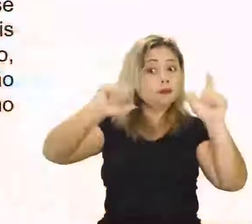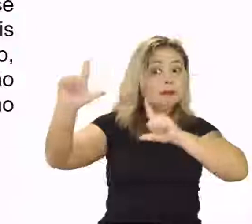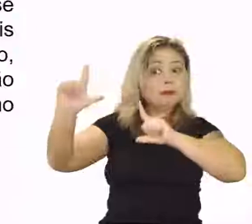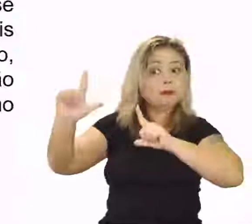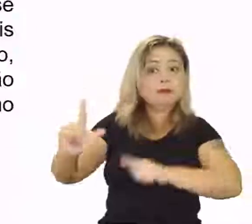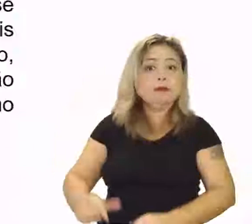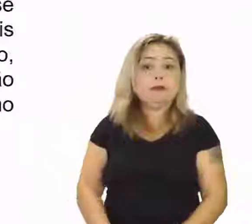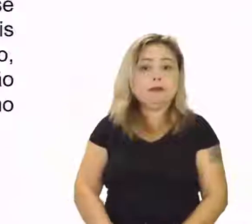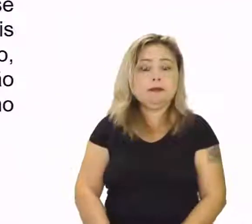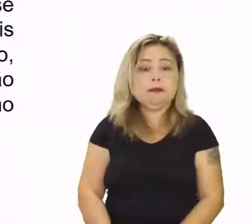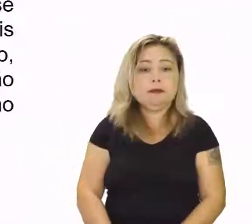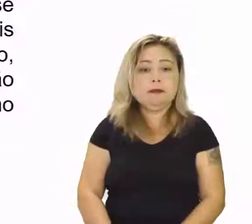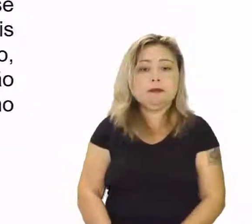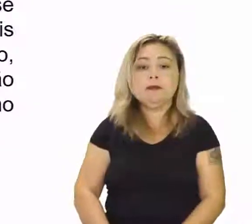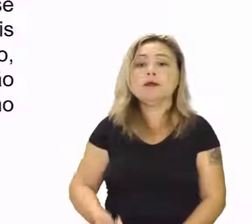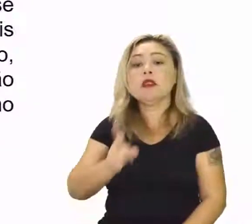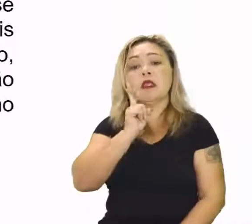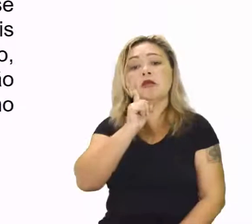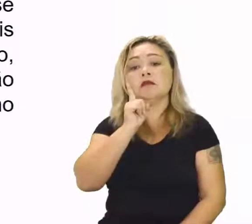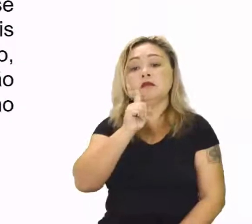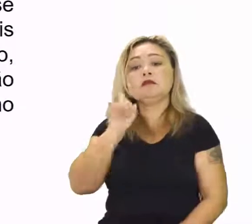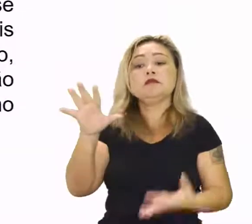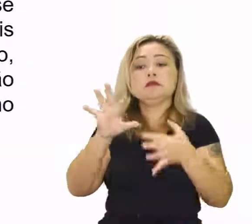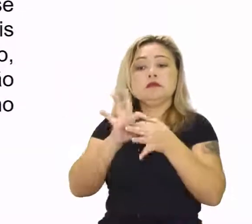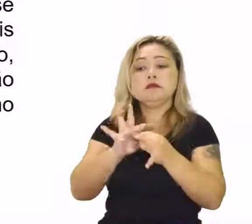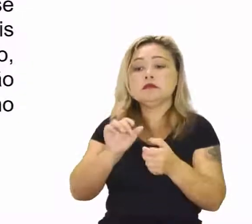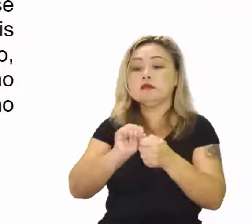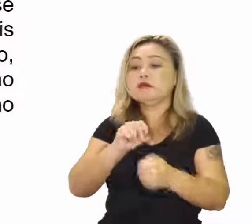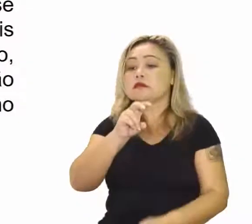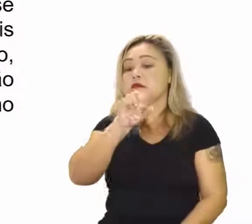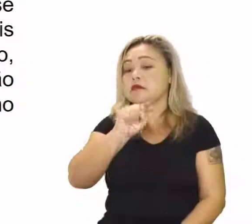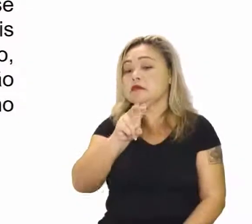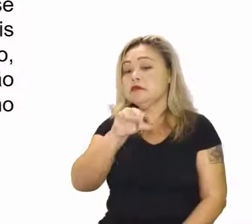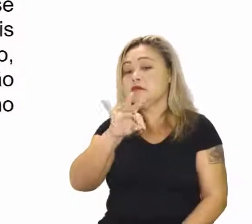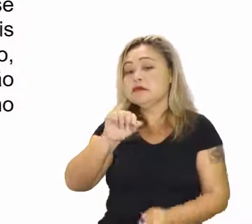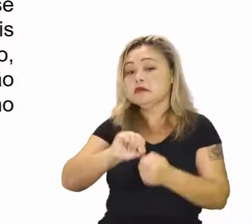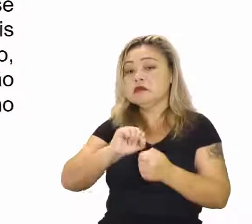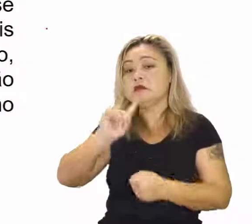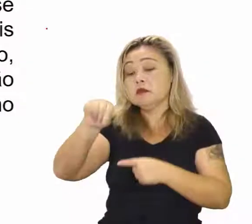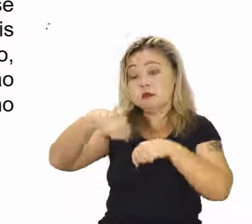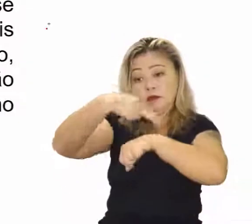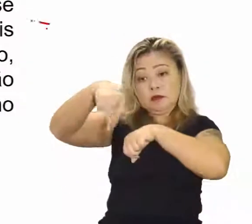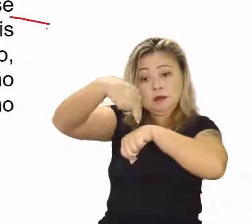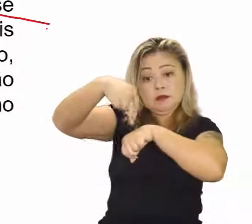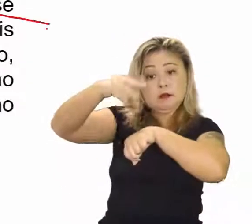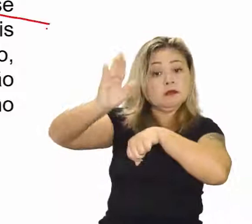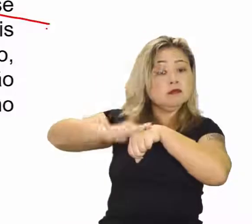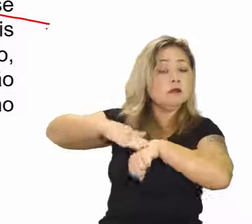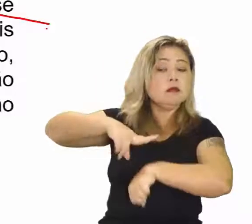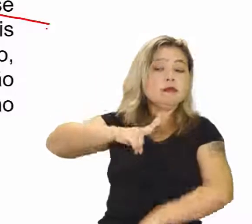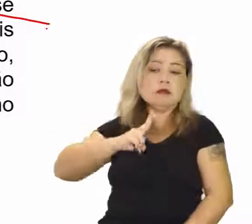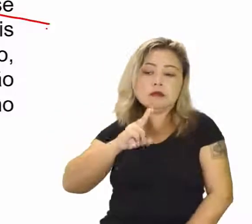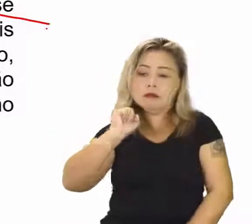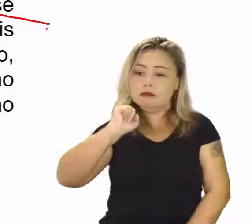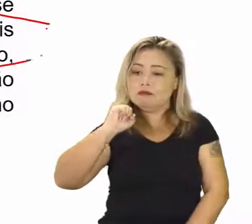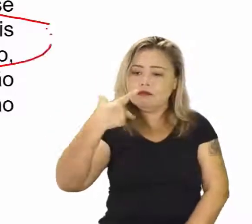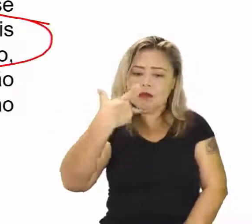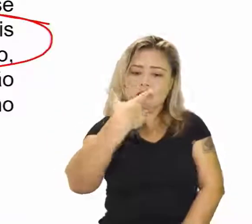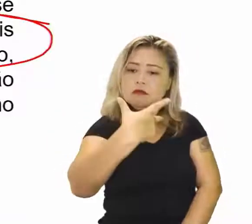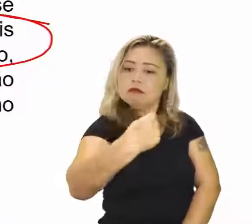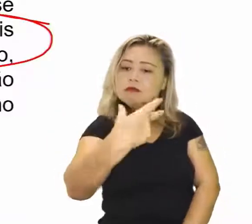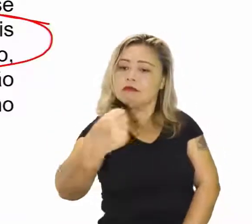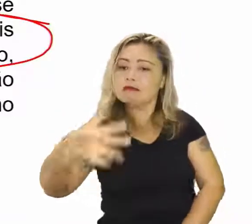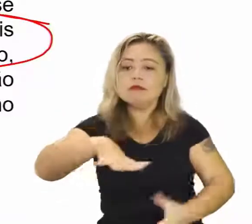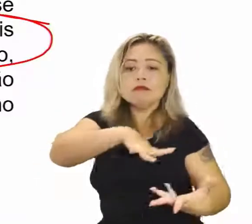aí. Os Estados Unidos e a União Soviética se tornariam as nações mais poderosas